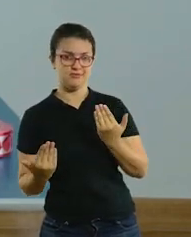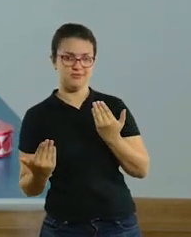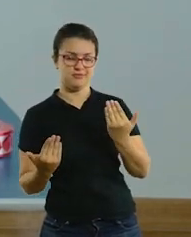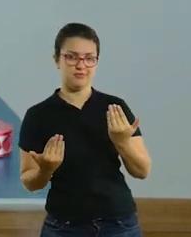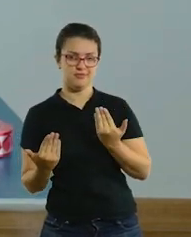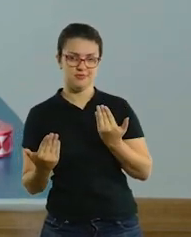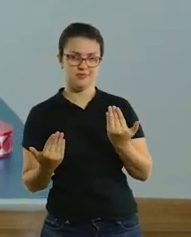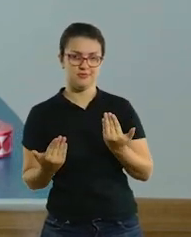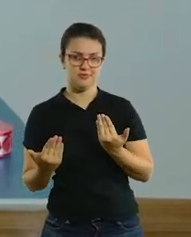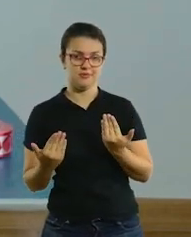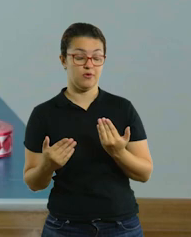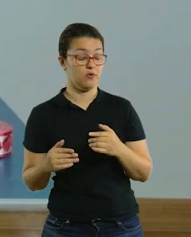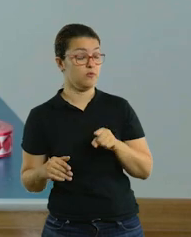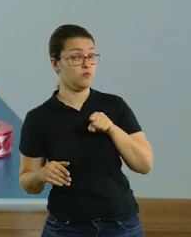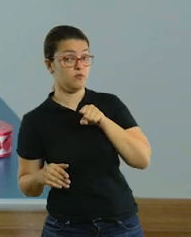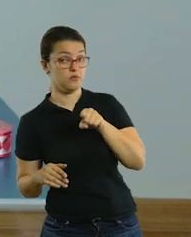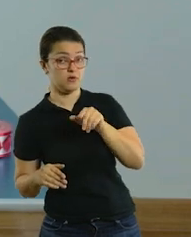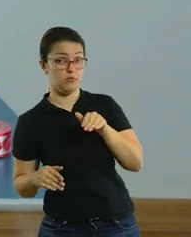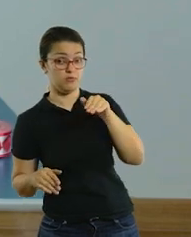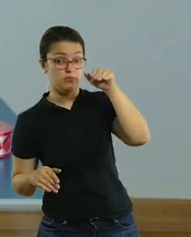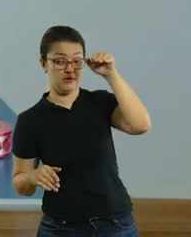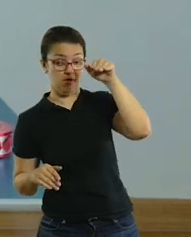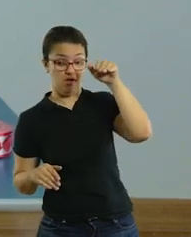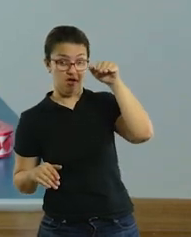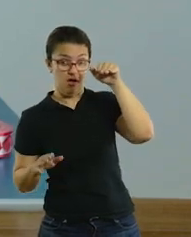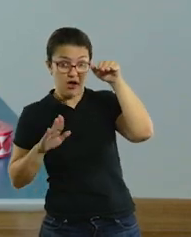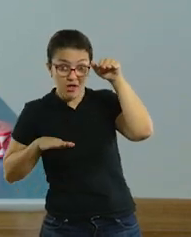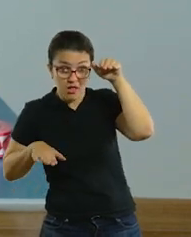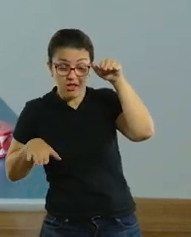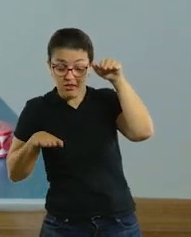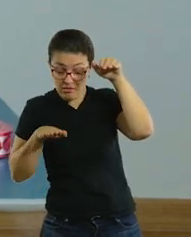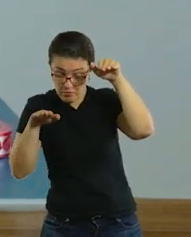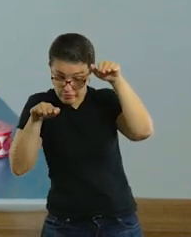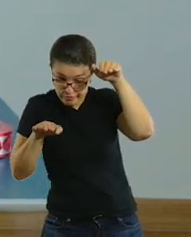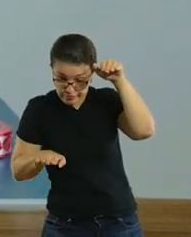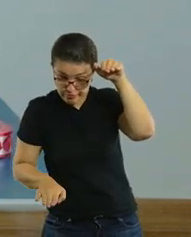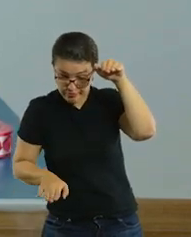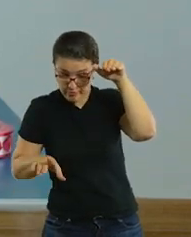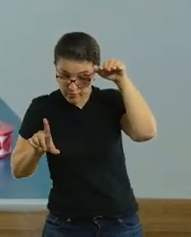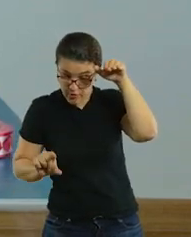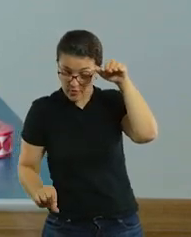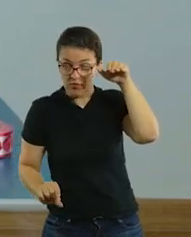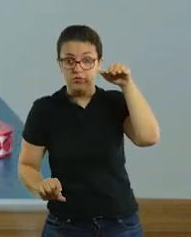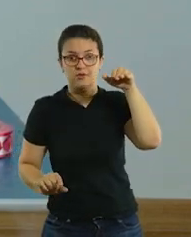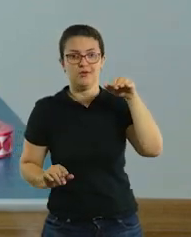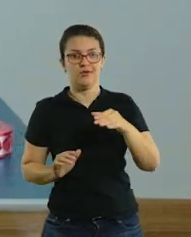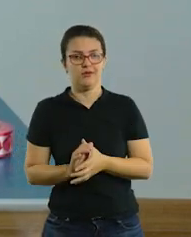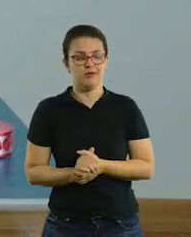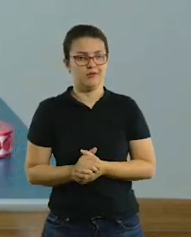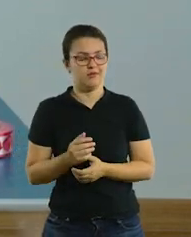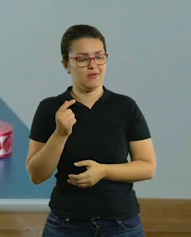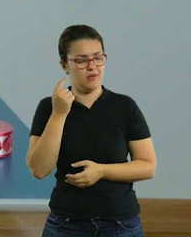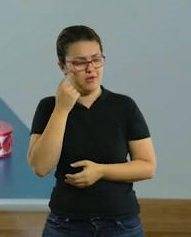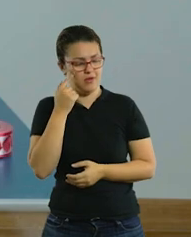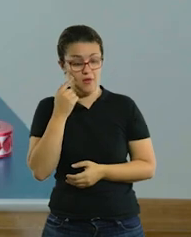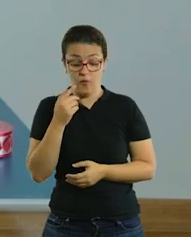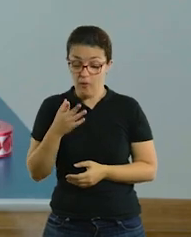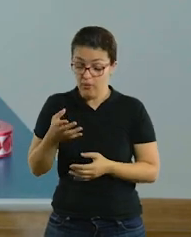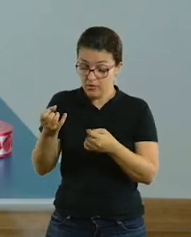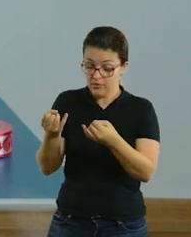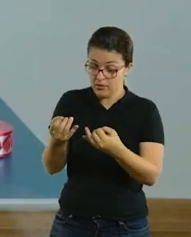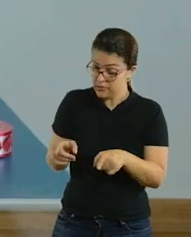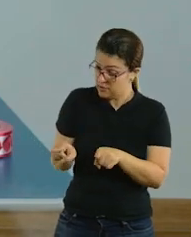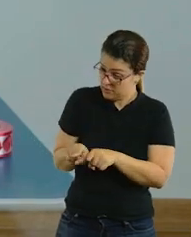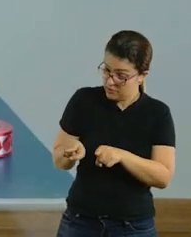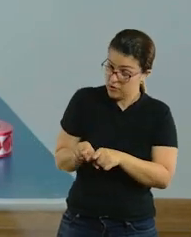dos tamanhos, que é você maior, ela menor. Mas ela vai chegar ao processo do seu tamanho e você fala